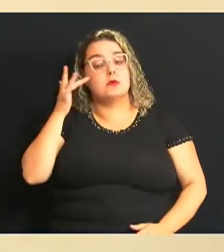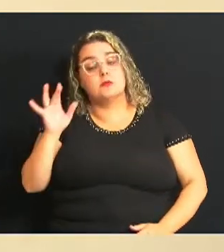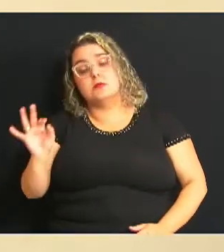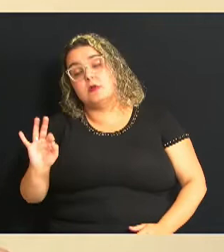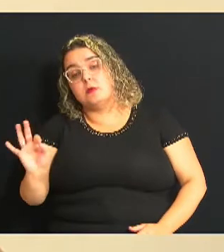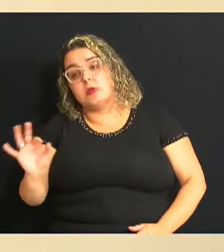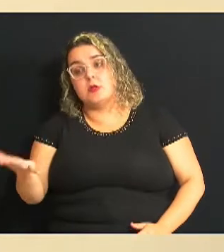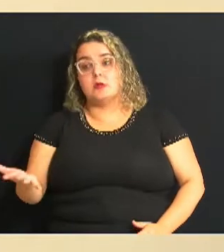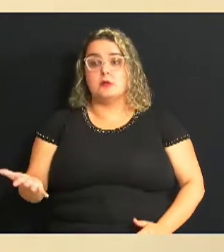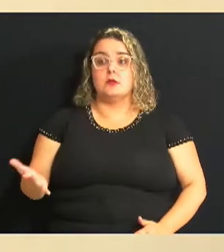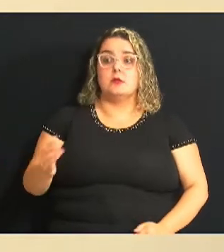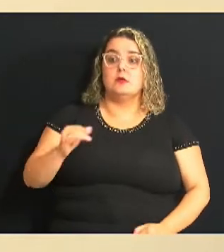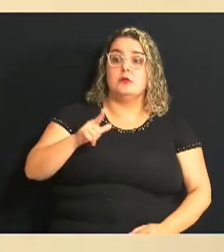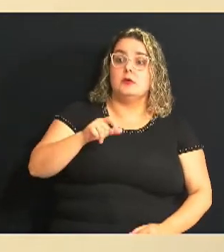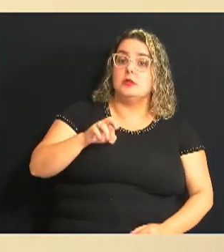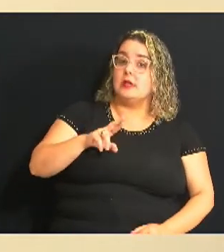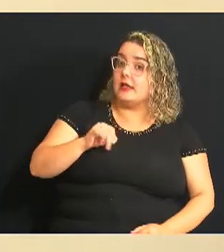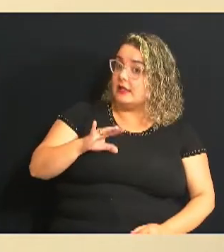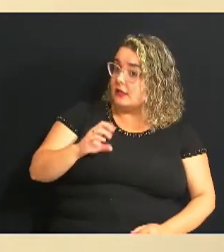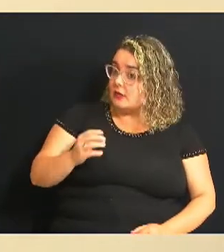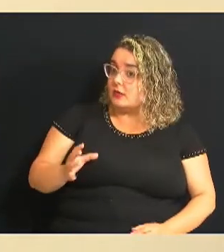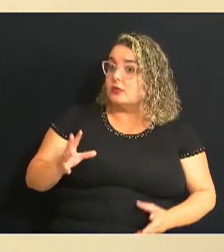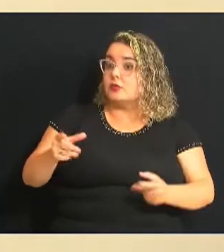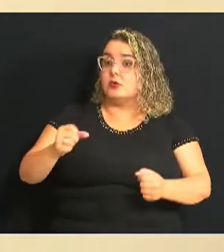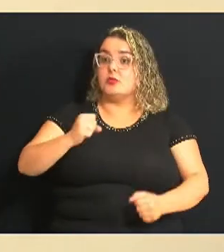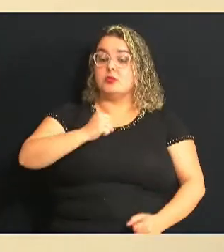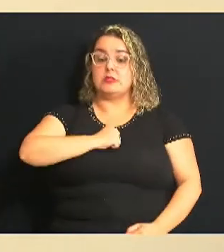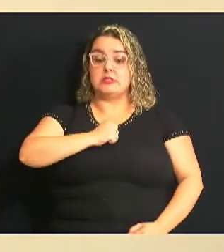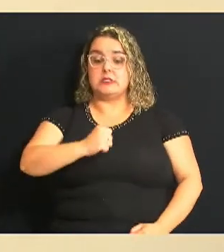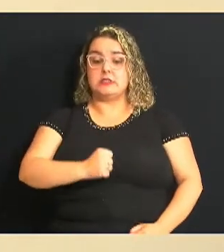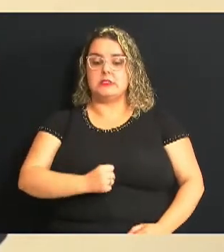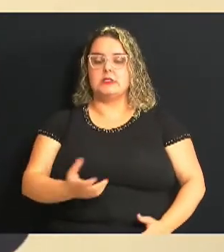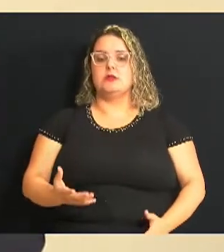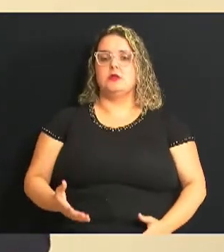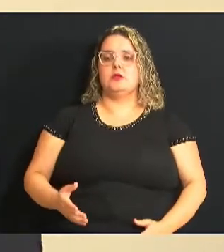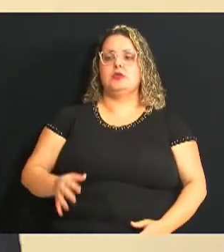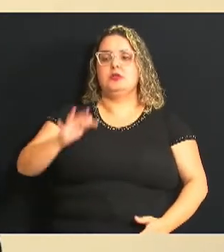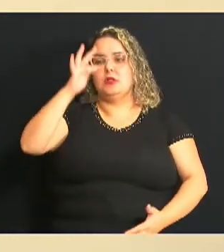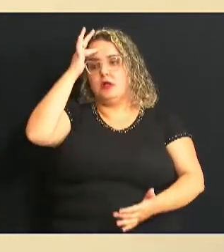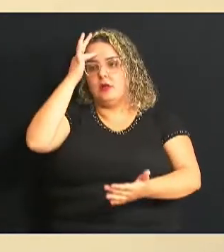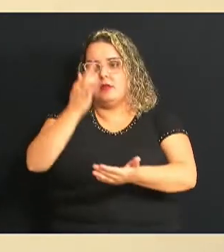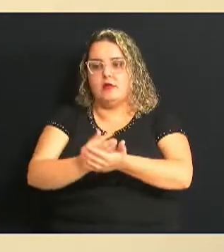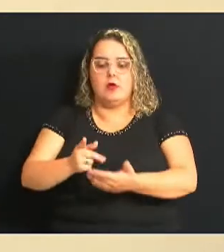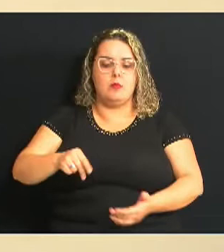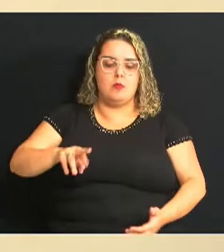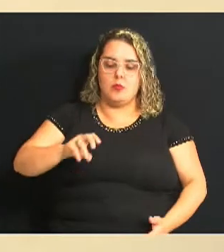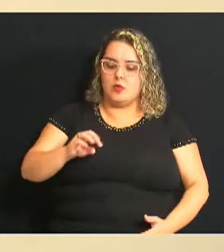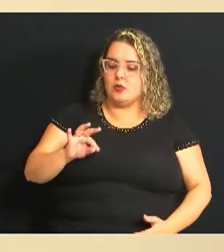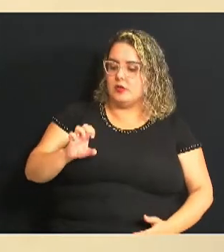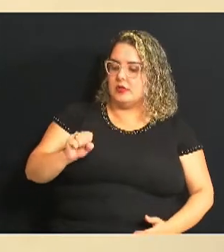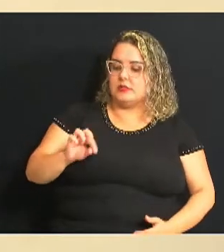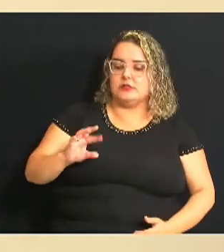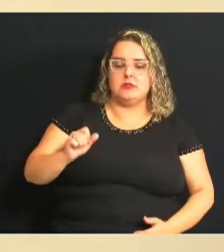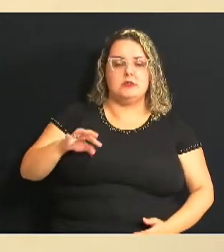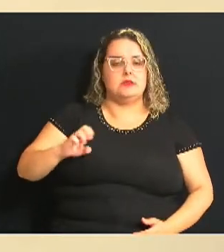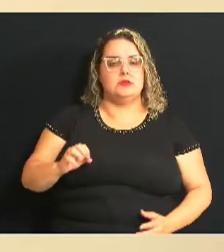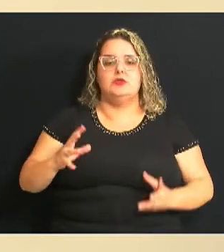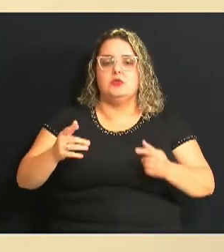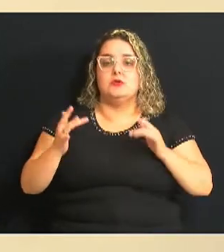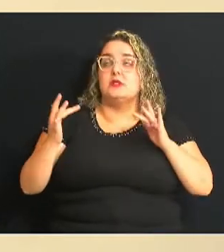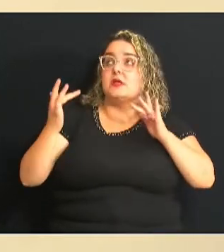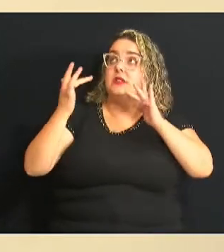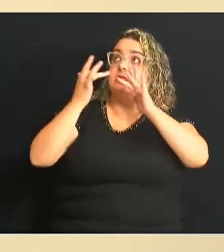o clérigo, porque todos são sacerdotes na fé protestante. Todos têm acesso a Deus no nome de